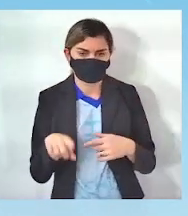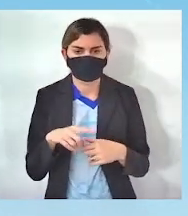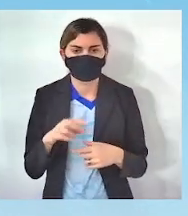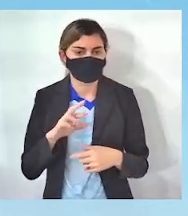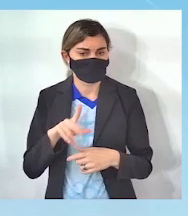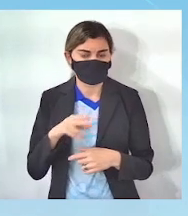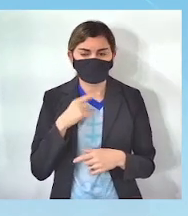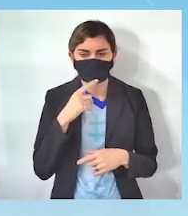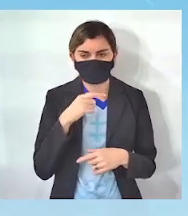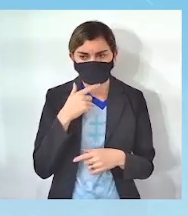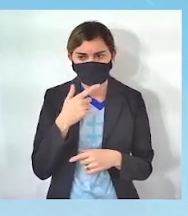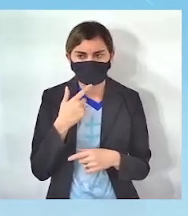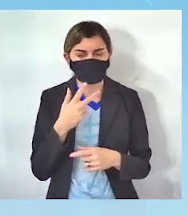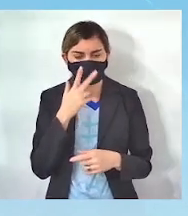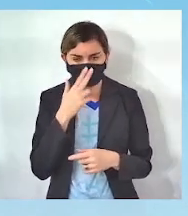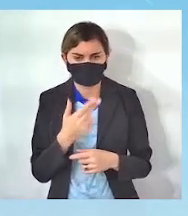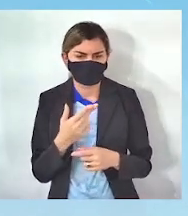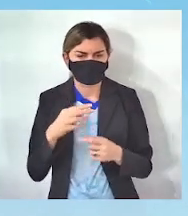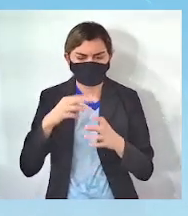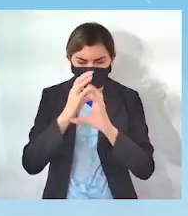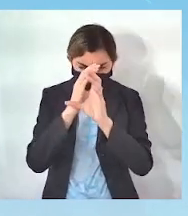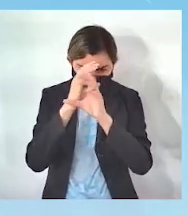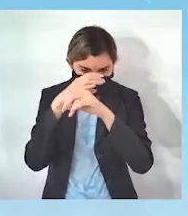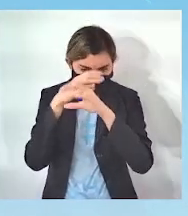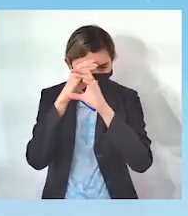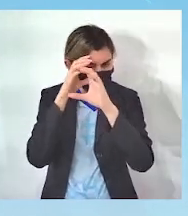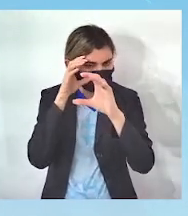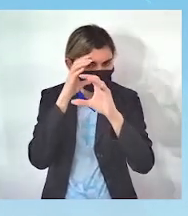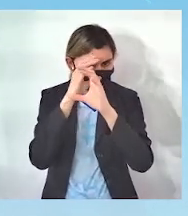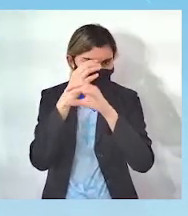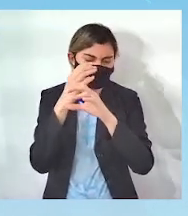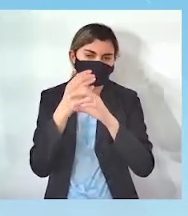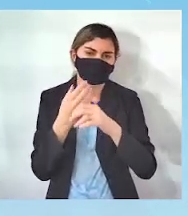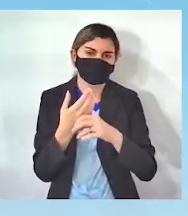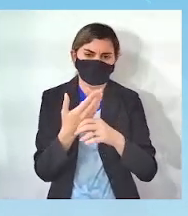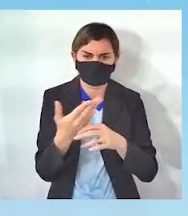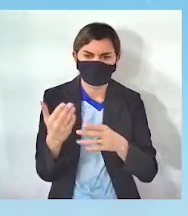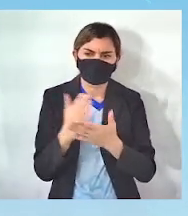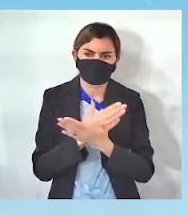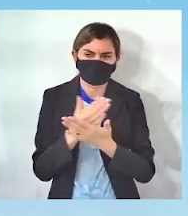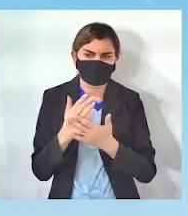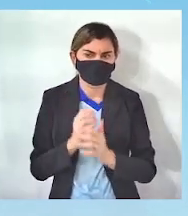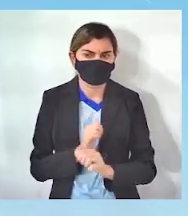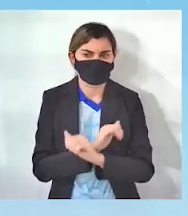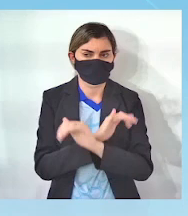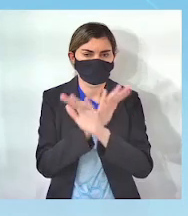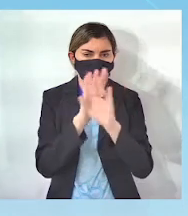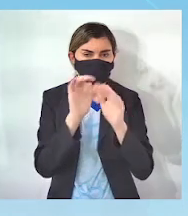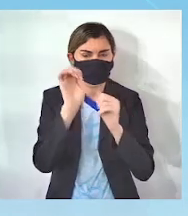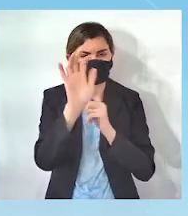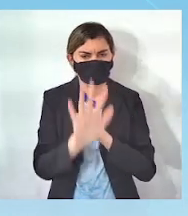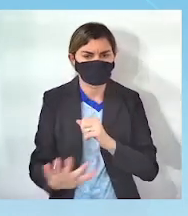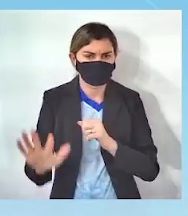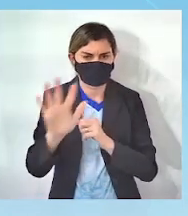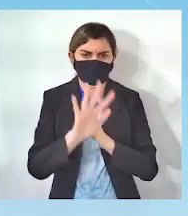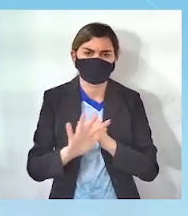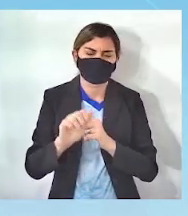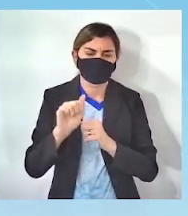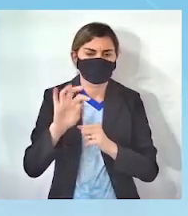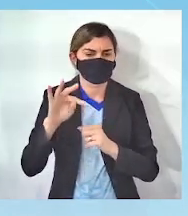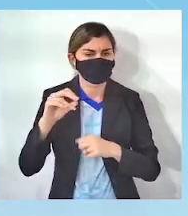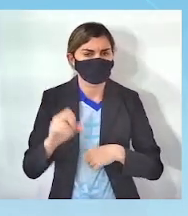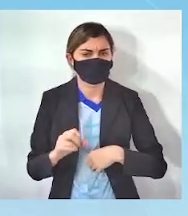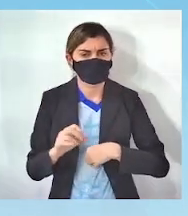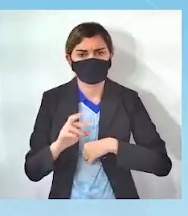não é possível. Mesmo os microscópios que ampliam a imagem, o tamanho dos átomos, eles